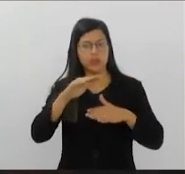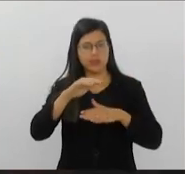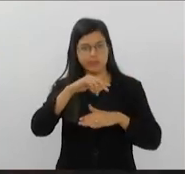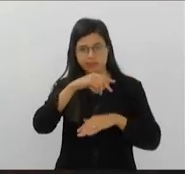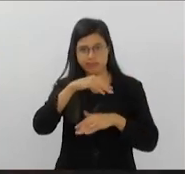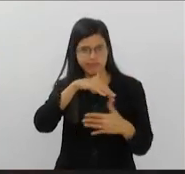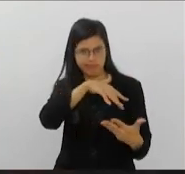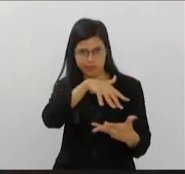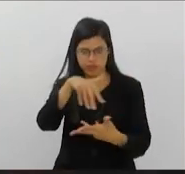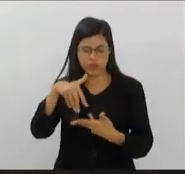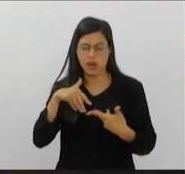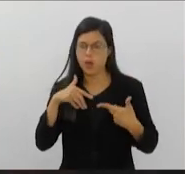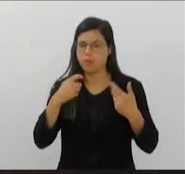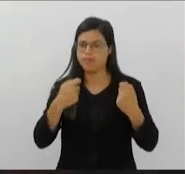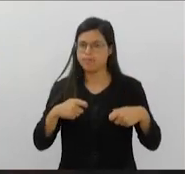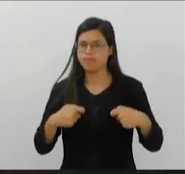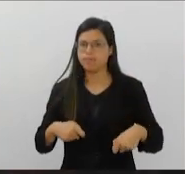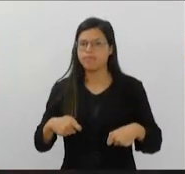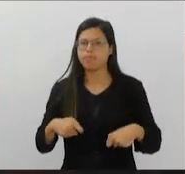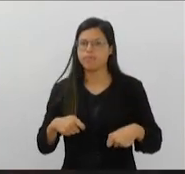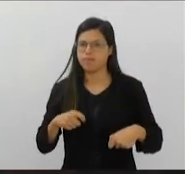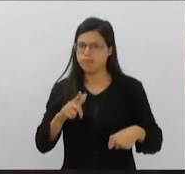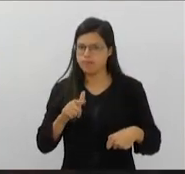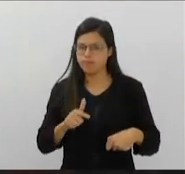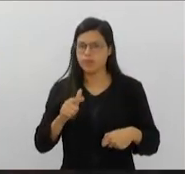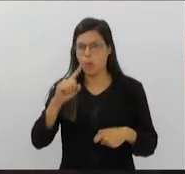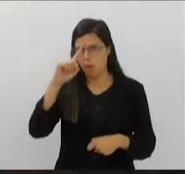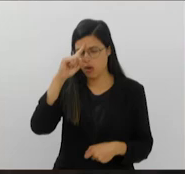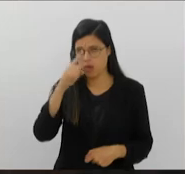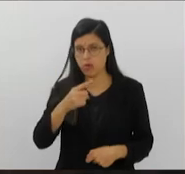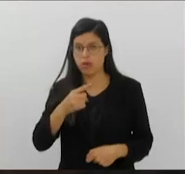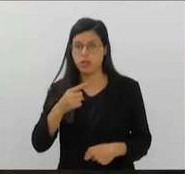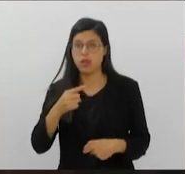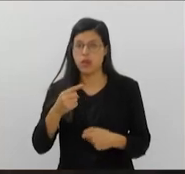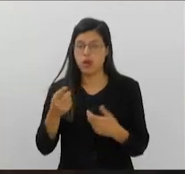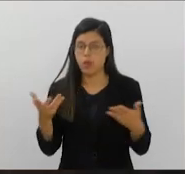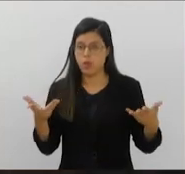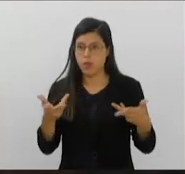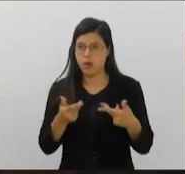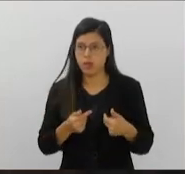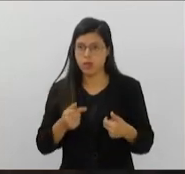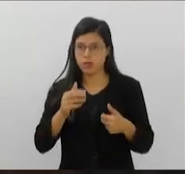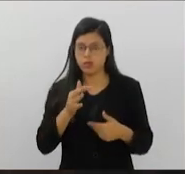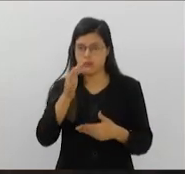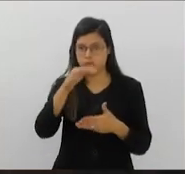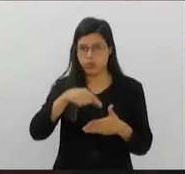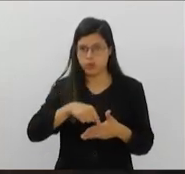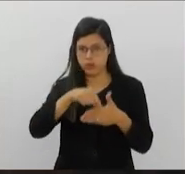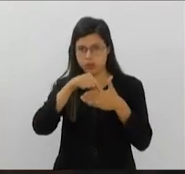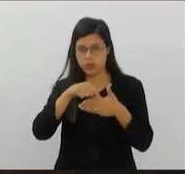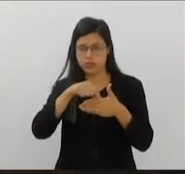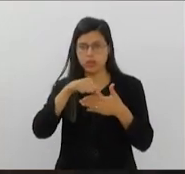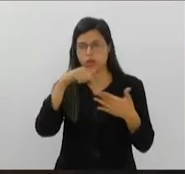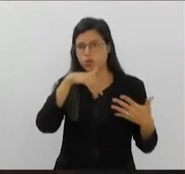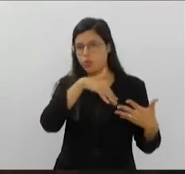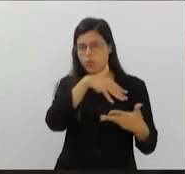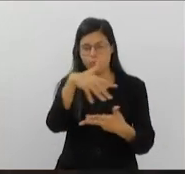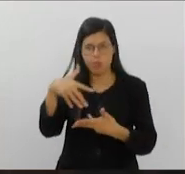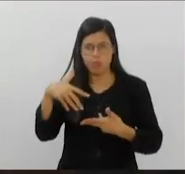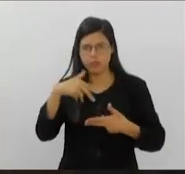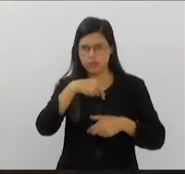que uma necessidade, é um imperativo. Na qualidade de futuros líderes de suas nações e do mundo, a juventude